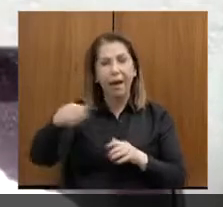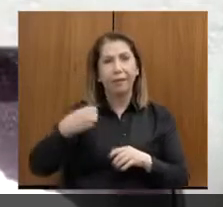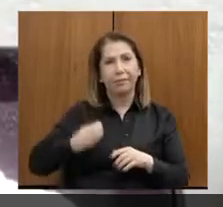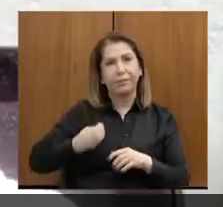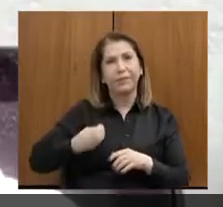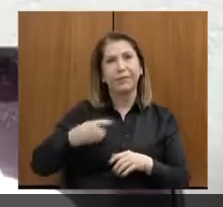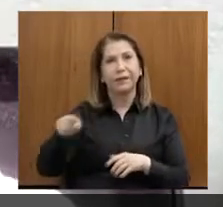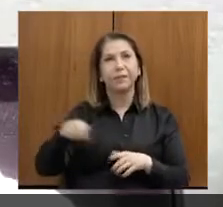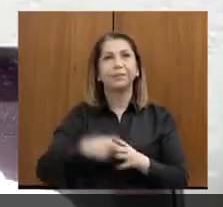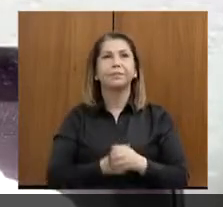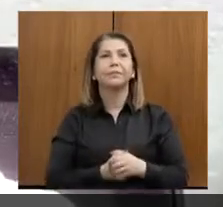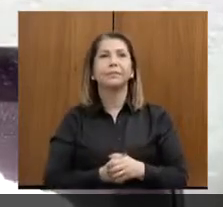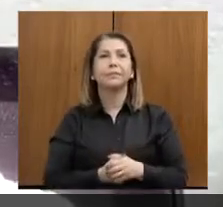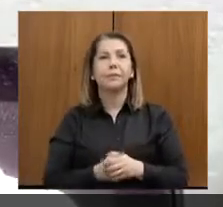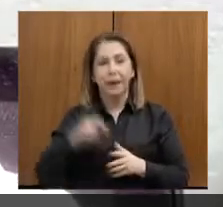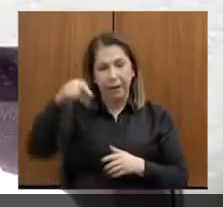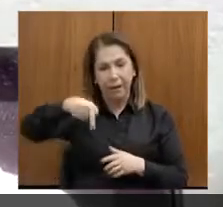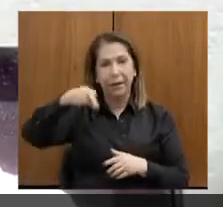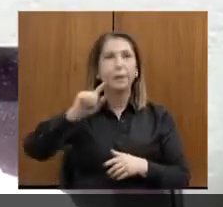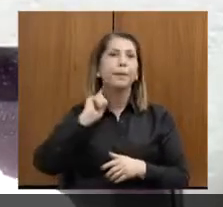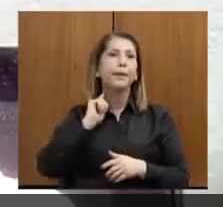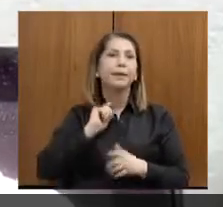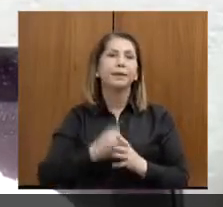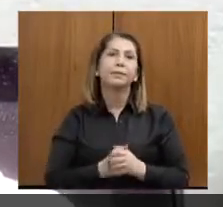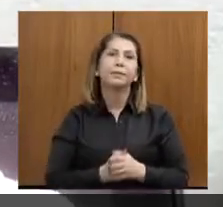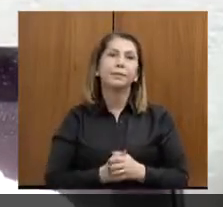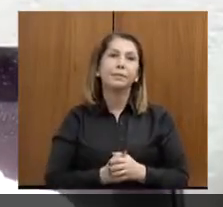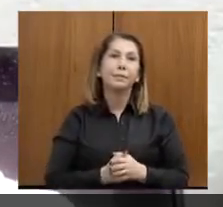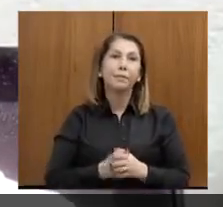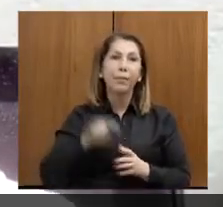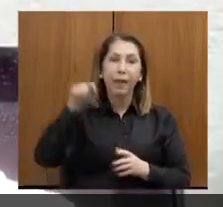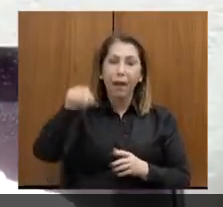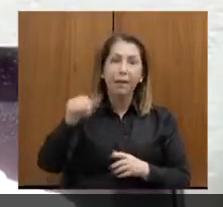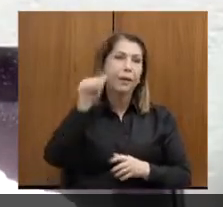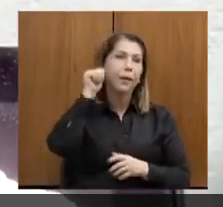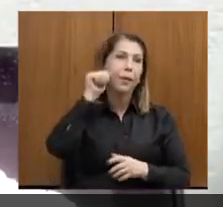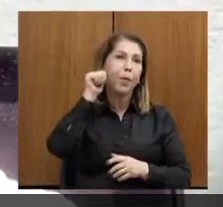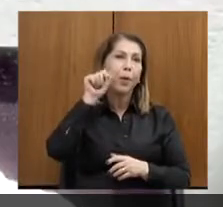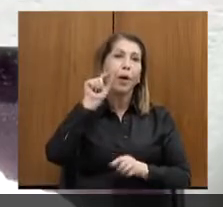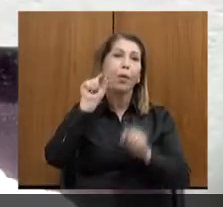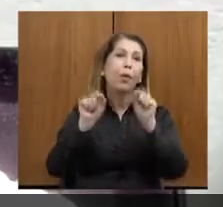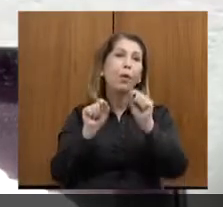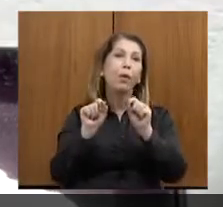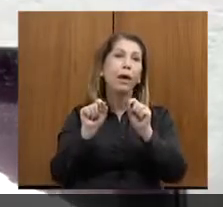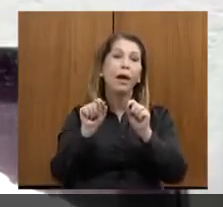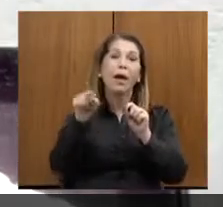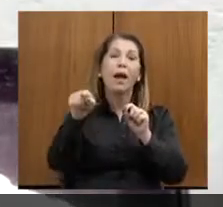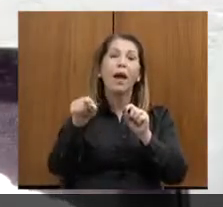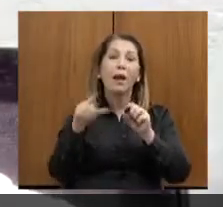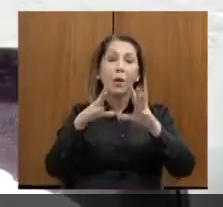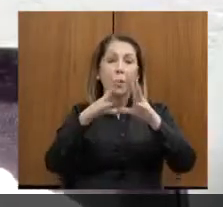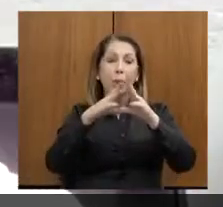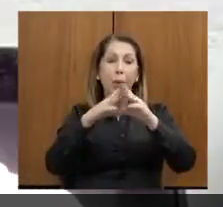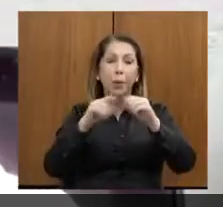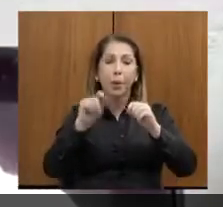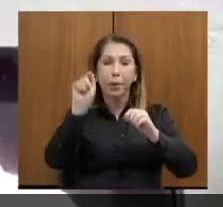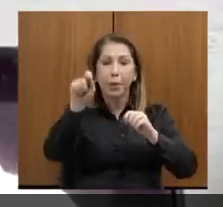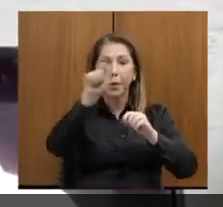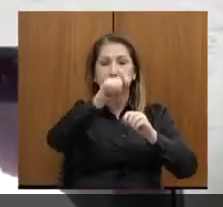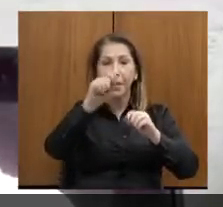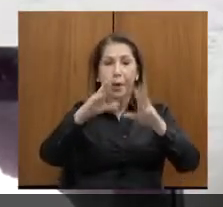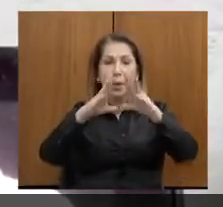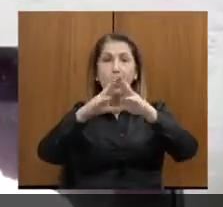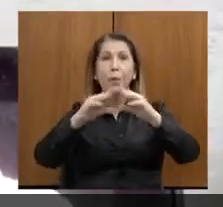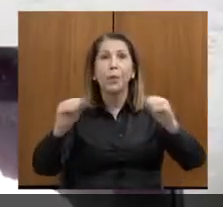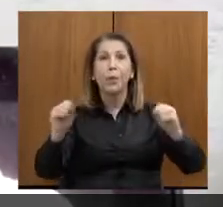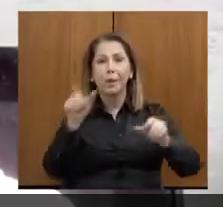eu estou aqui mas a Francisca ela tinha colando muito procurado pelas habilidades de cura né então a gente